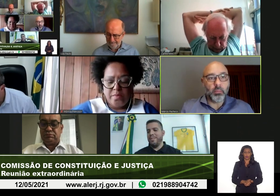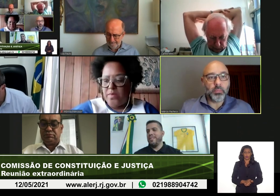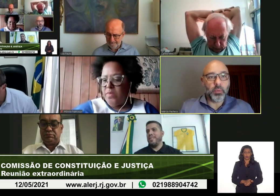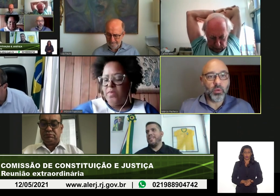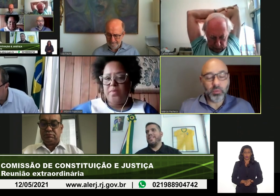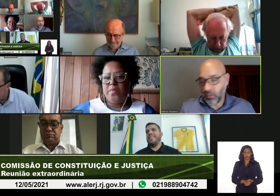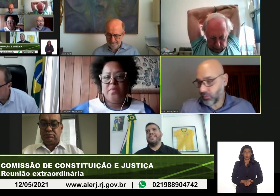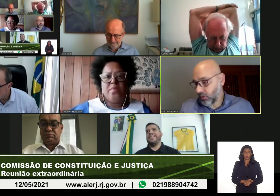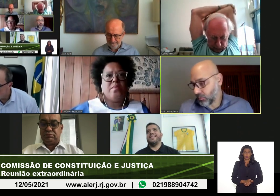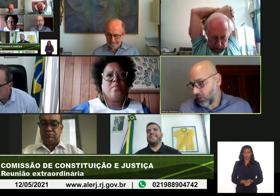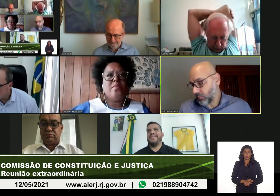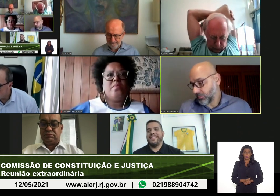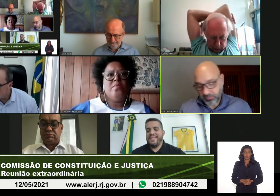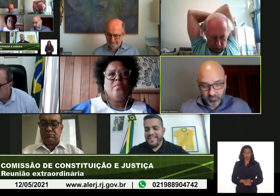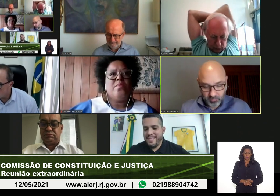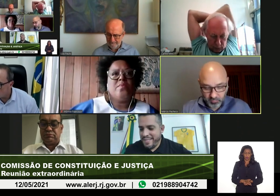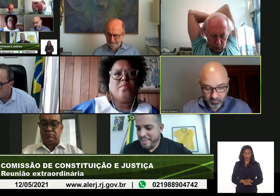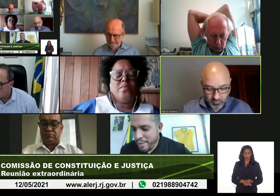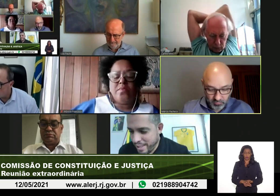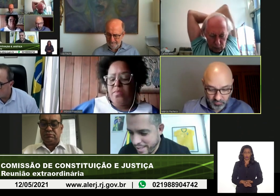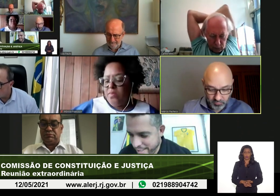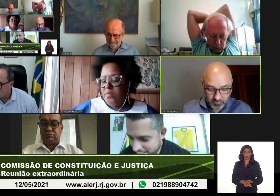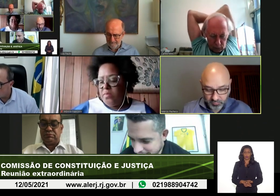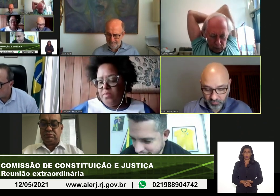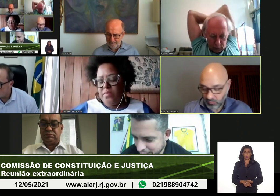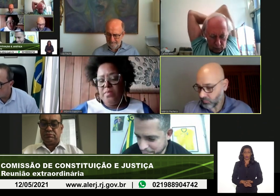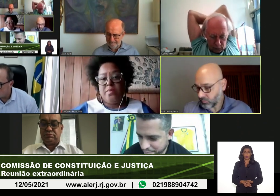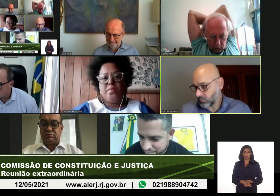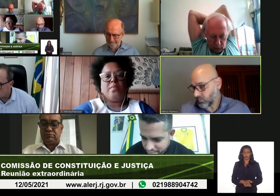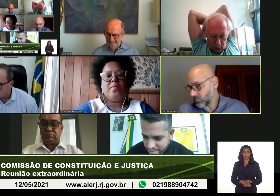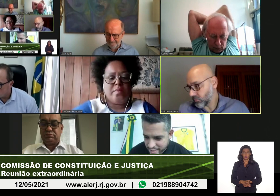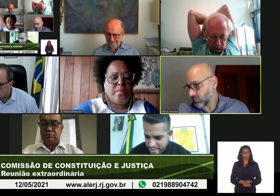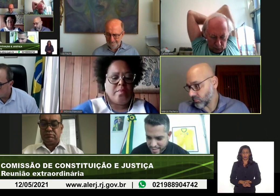para mim e para o deputado Luiz Paulo.